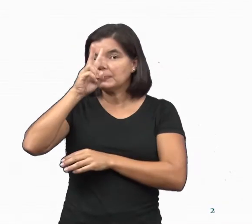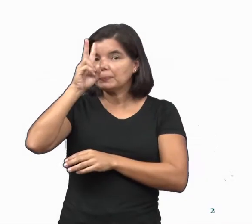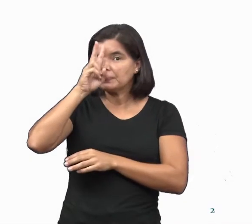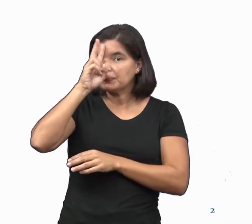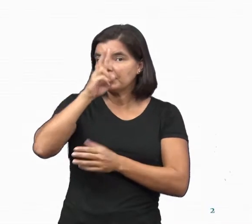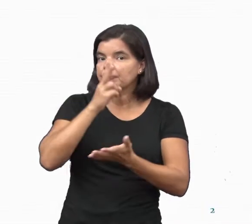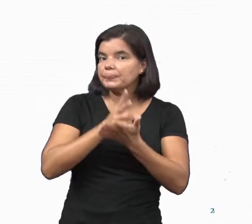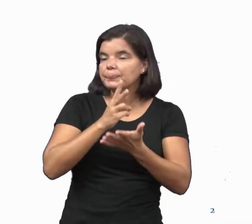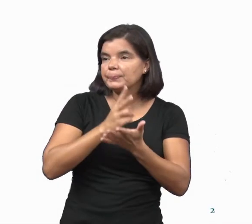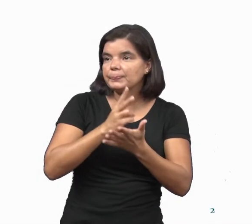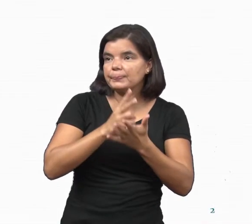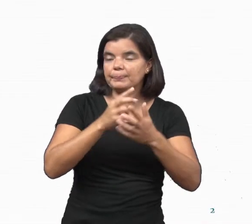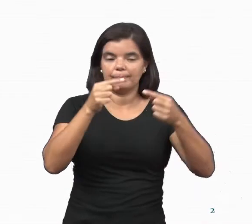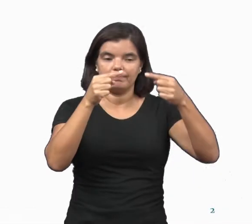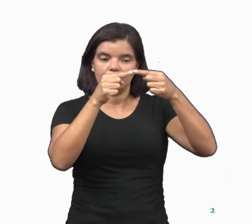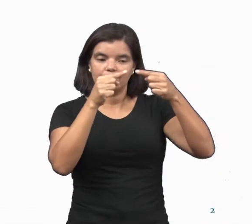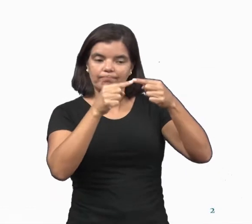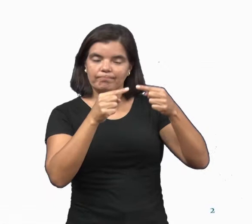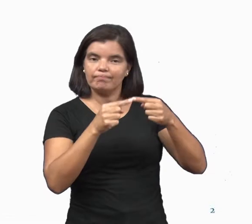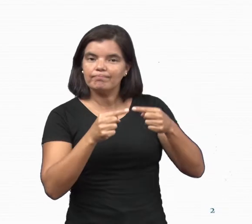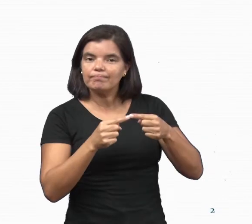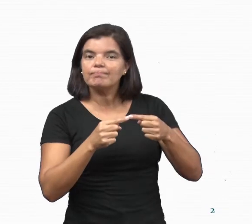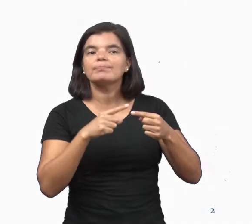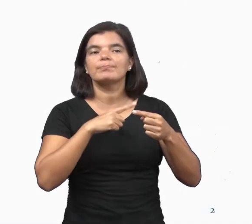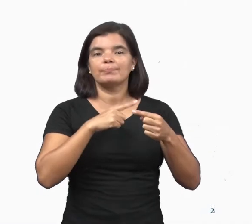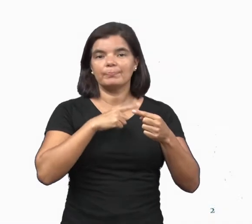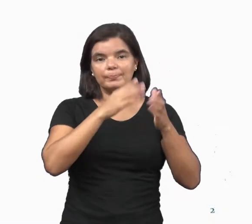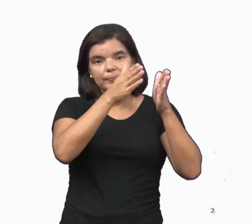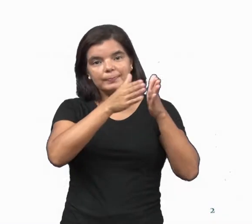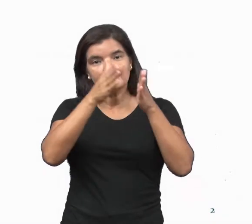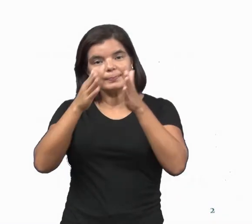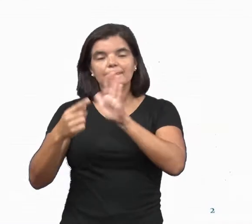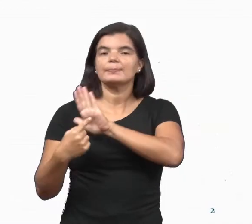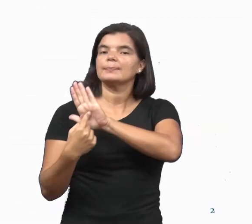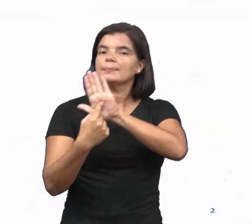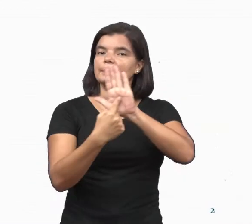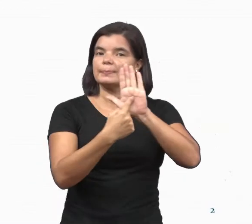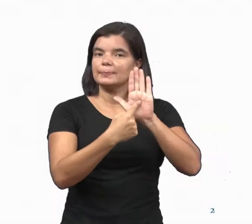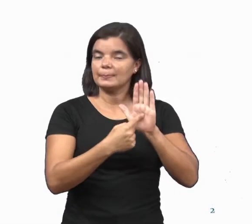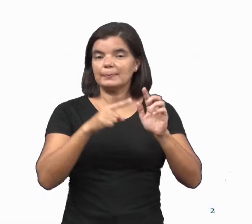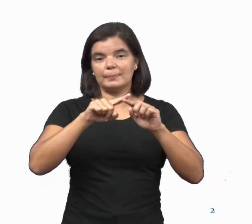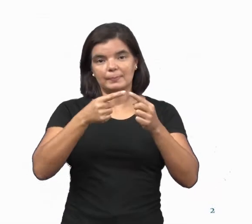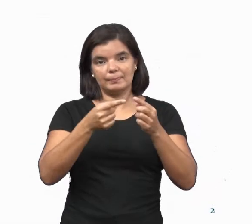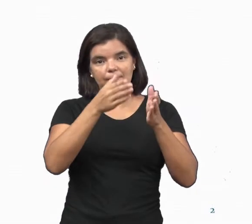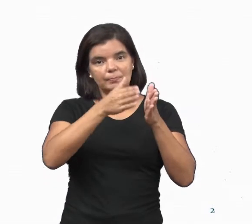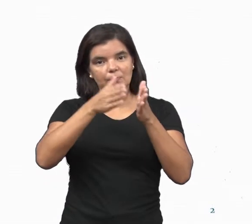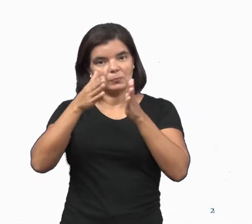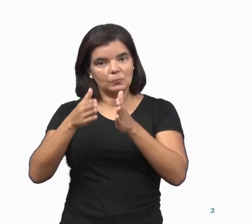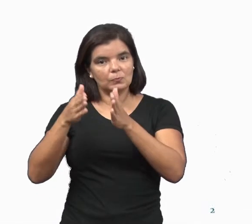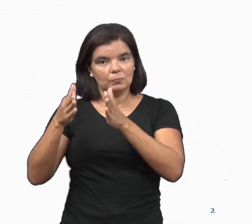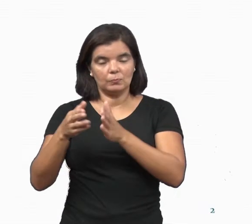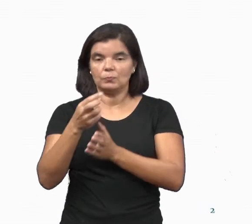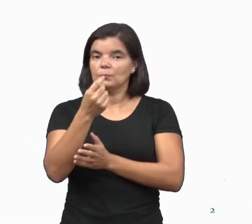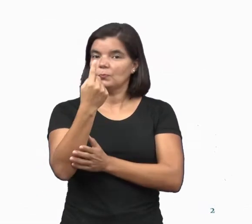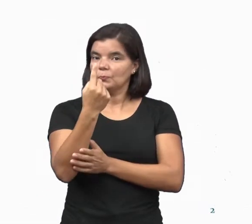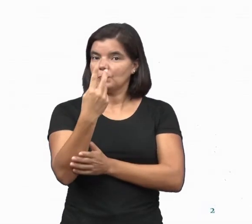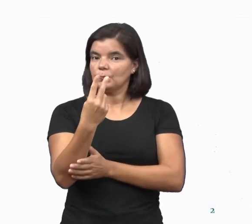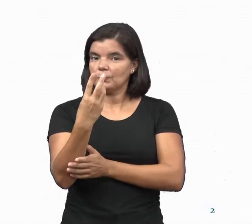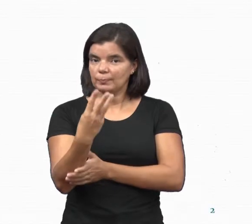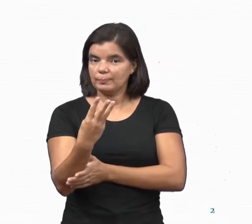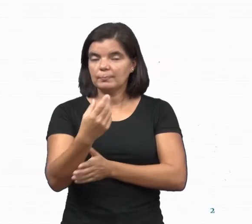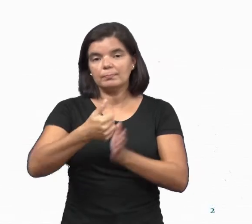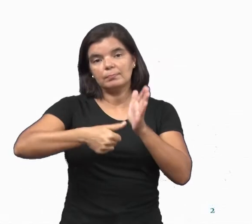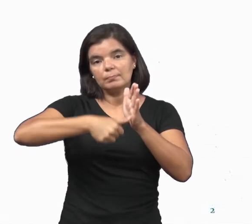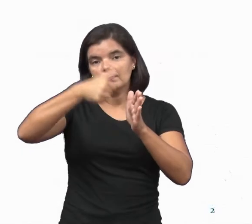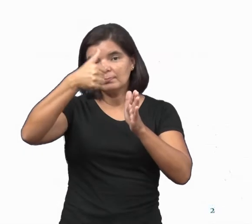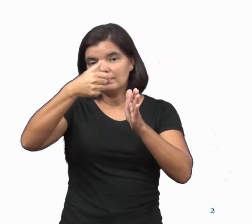desses sinais de associação. E lembrar que é na ordem que eles aparecem, mas seguindo a ordem do 1, 2, 3. Quem vai primeiro, quem